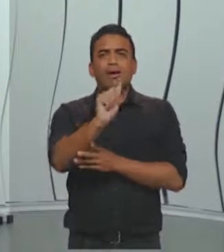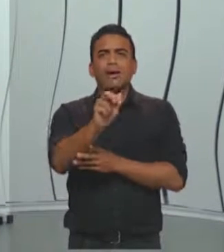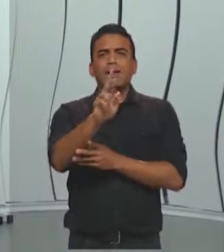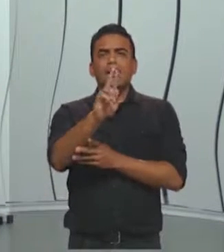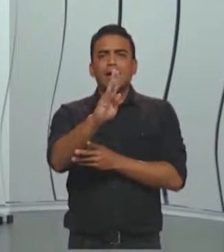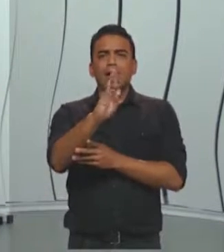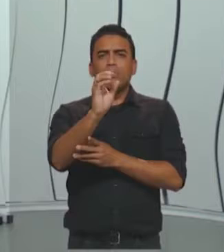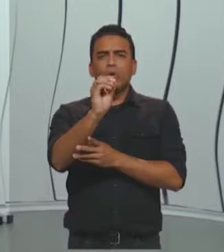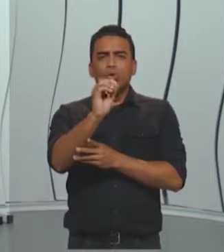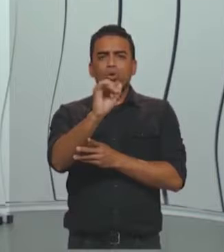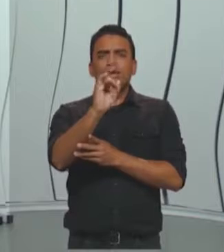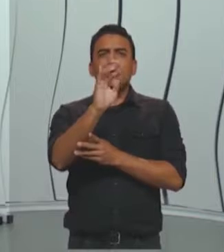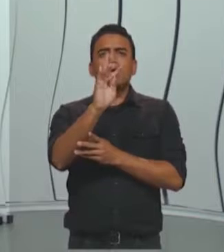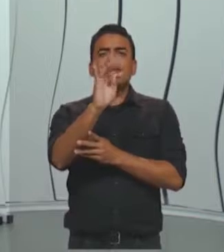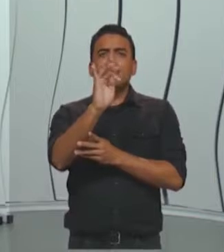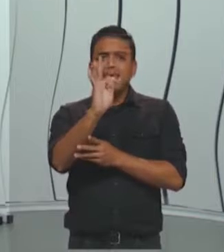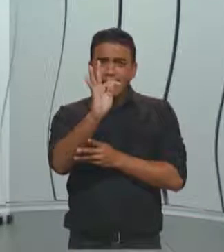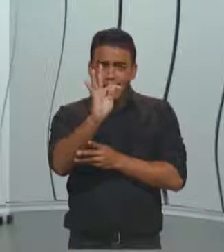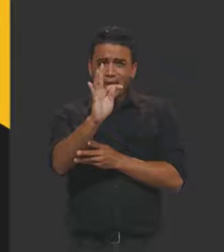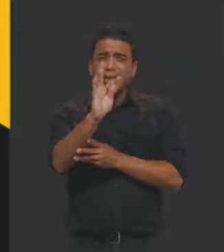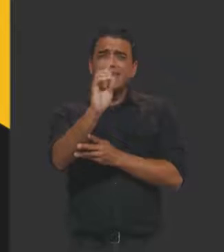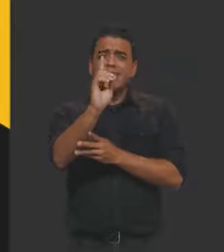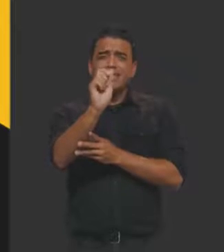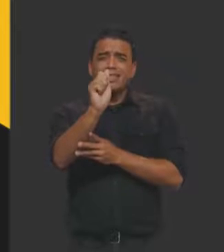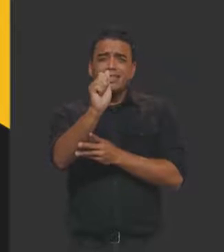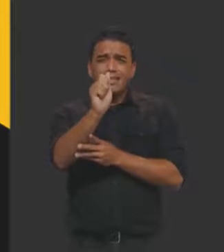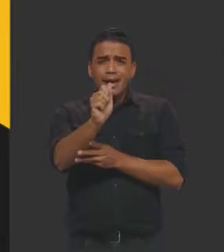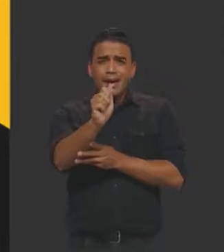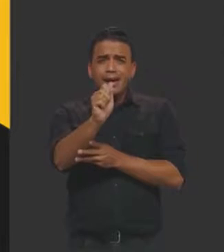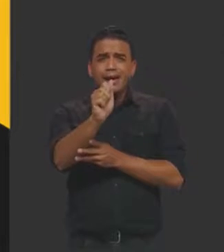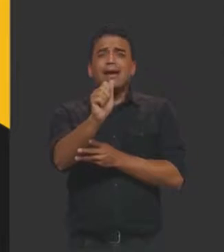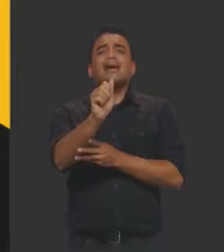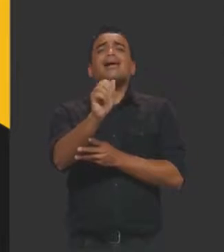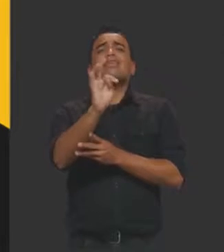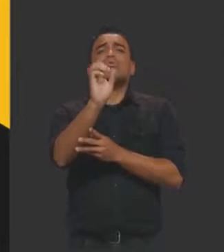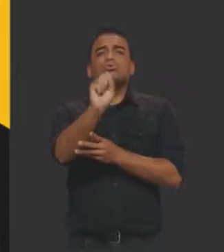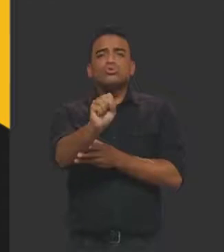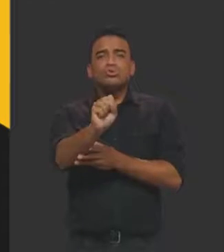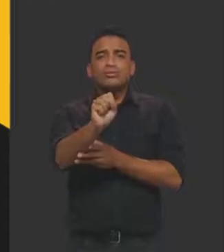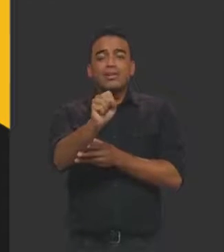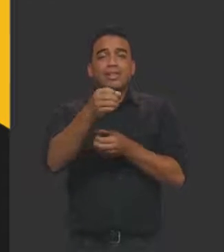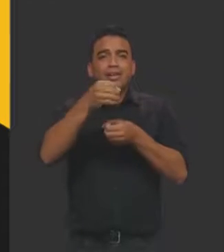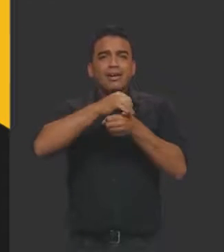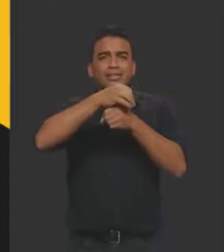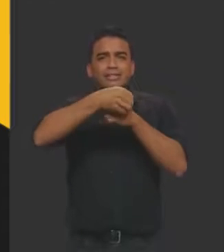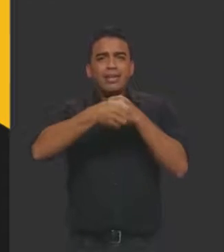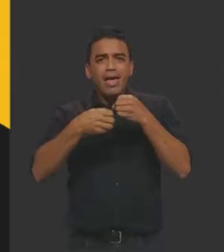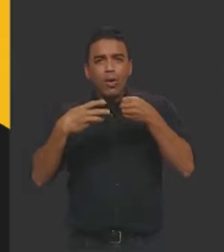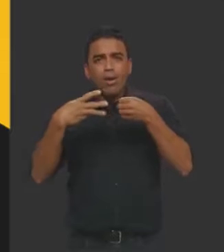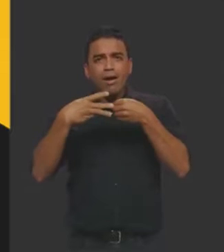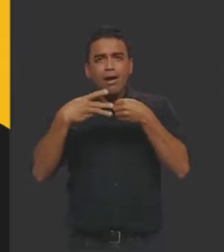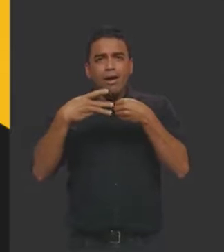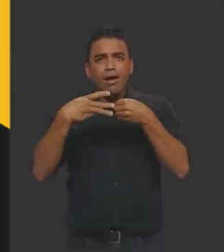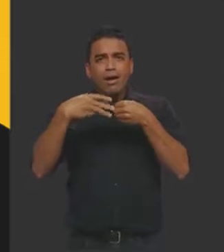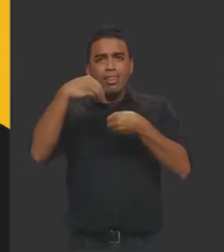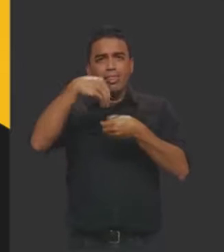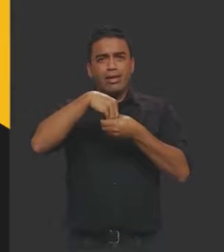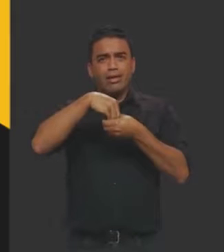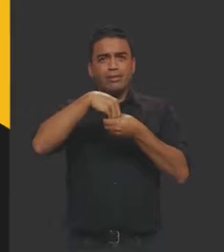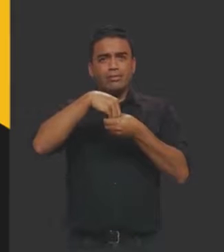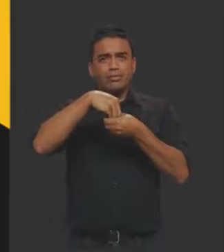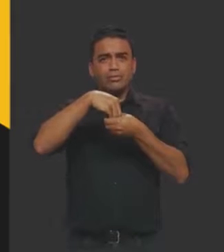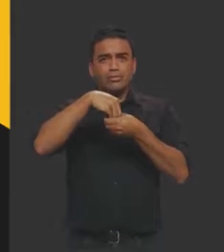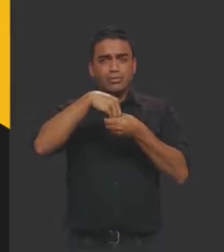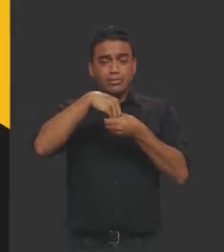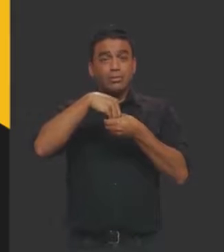em moléculas bem pequenas que o sangue leva para as suas células. As proteínas são decompostas em moléculas pequenas e que o sangue